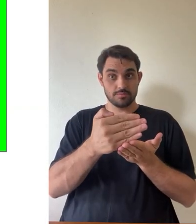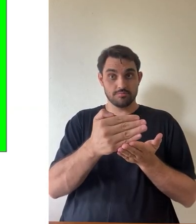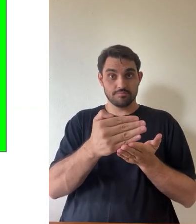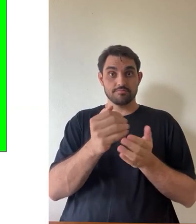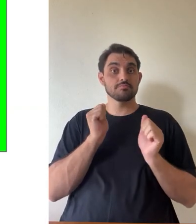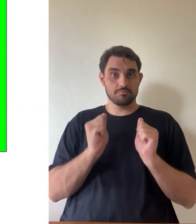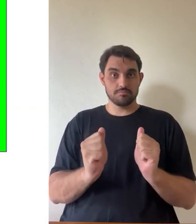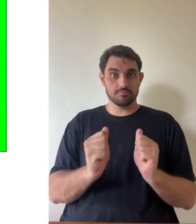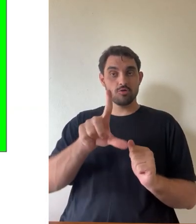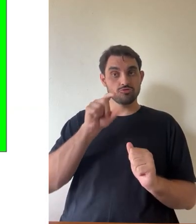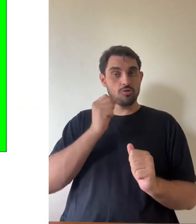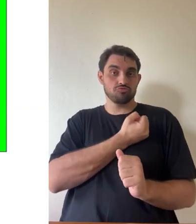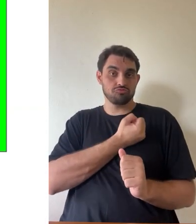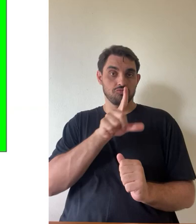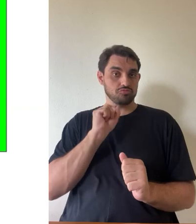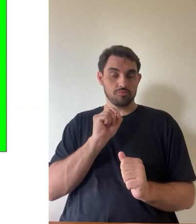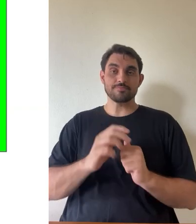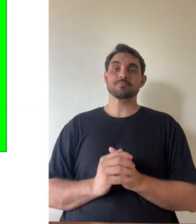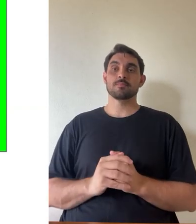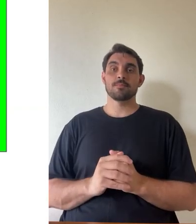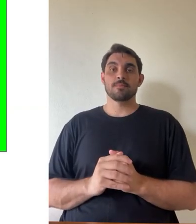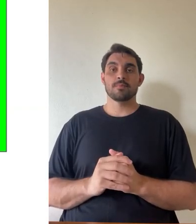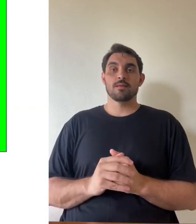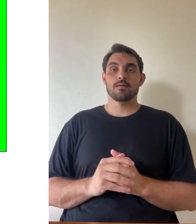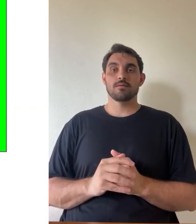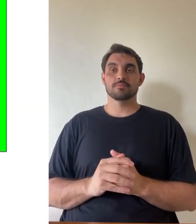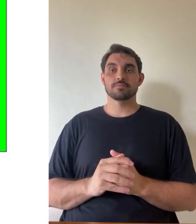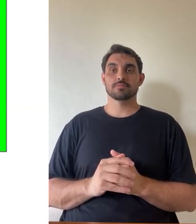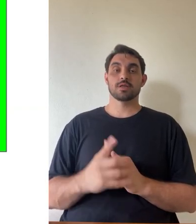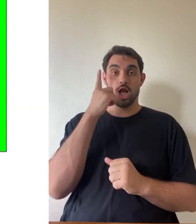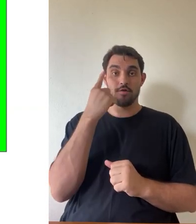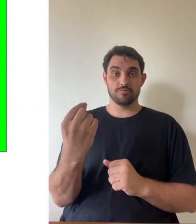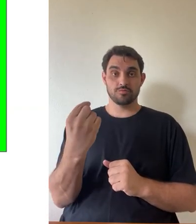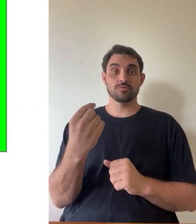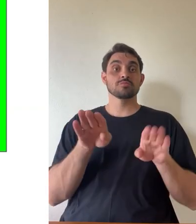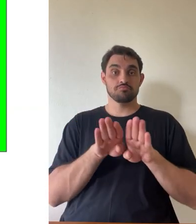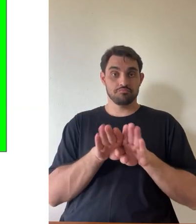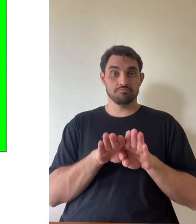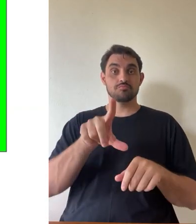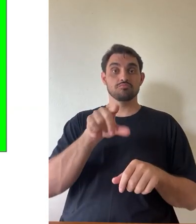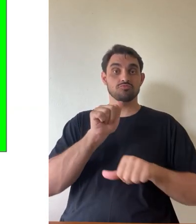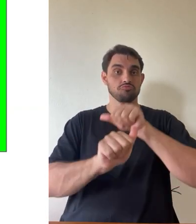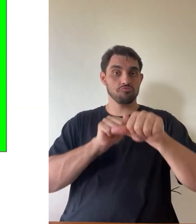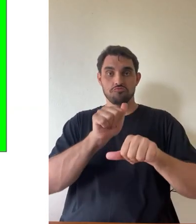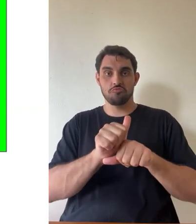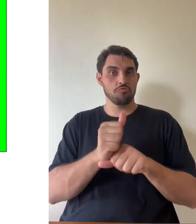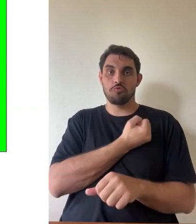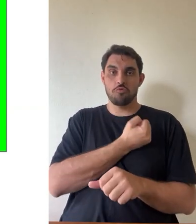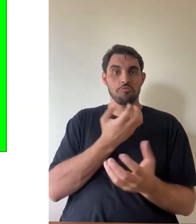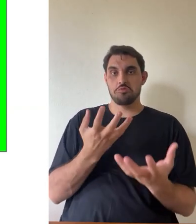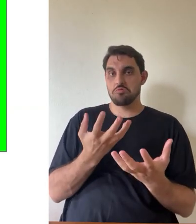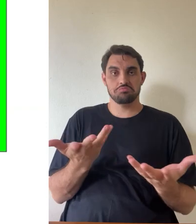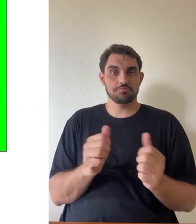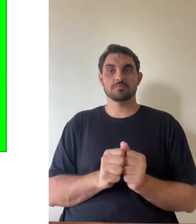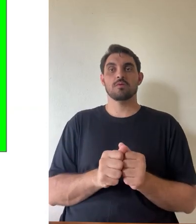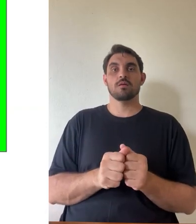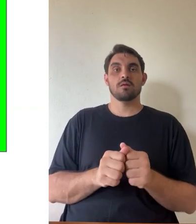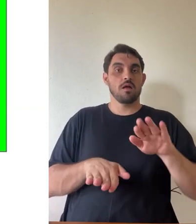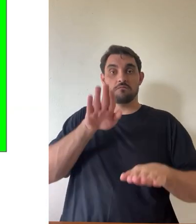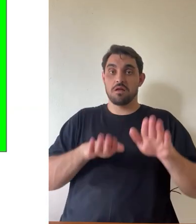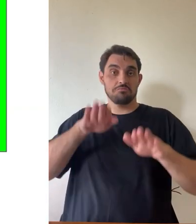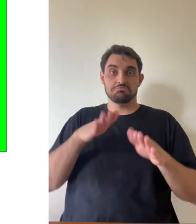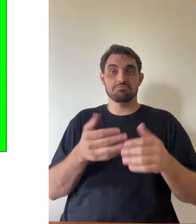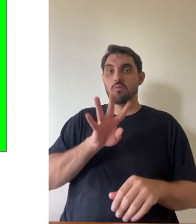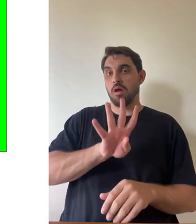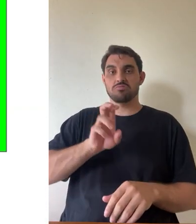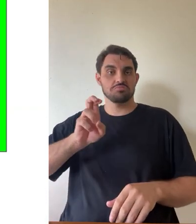na trajetória, nós podemos selecionar aqui. A velocidade nós podemos também mudar para o valor que quisermos,